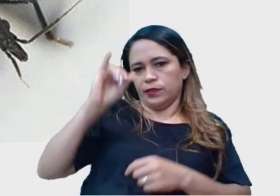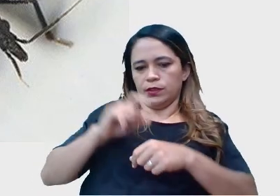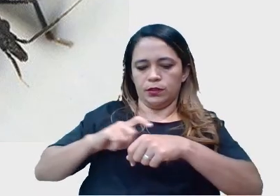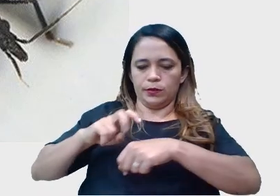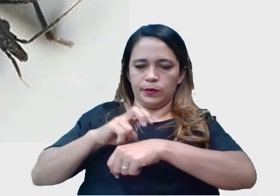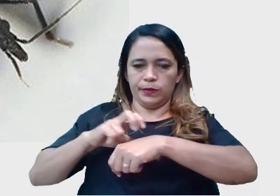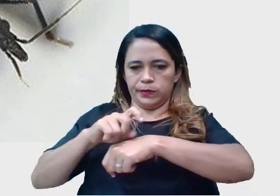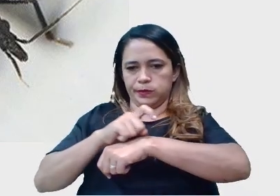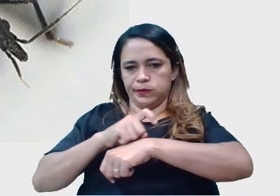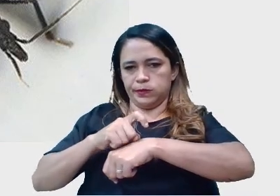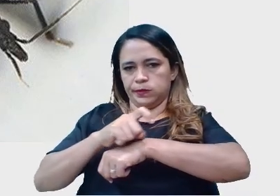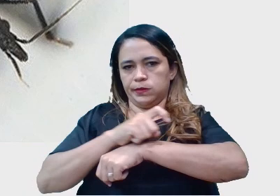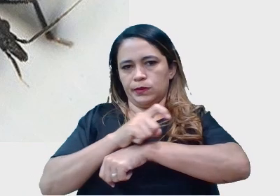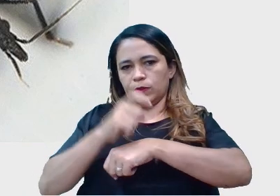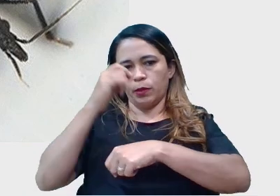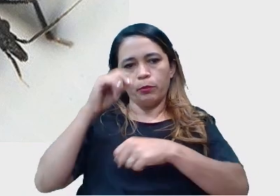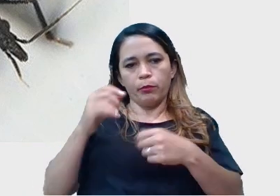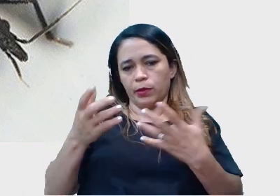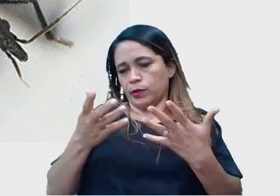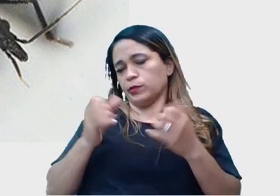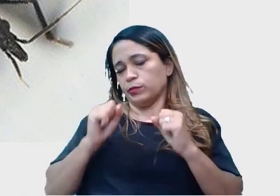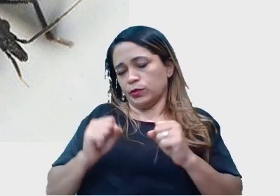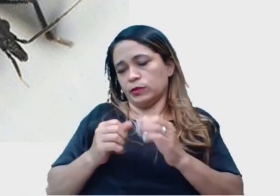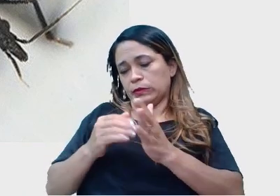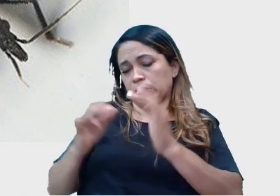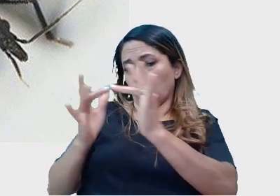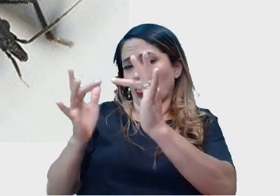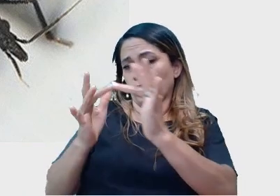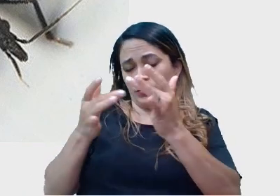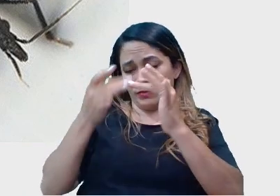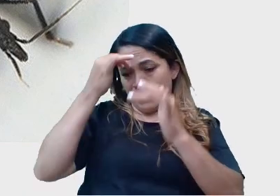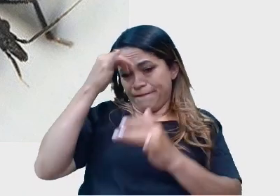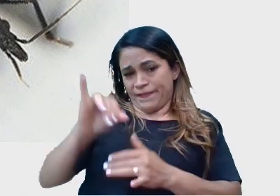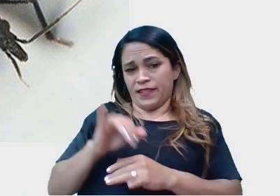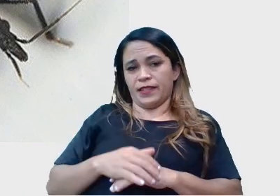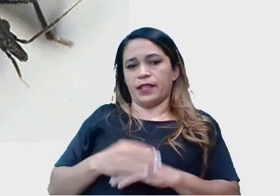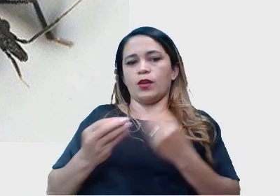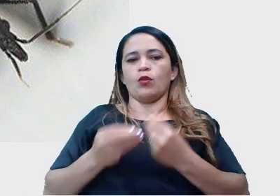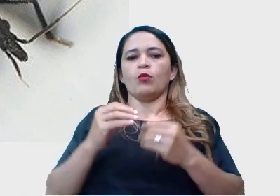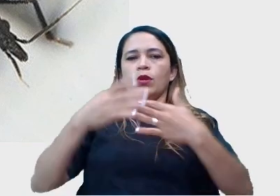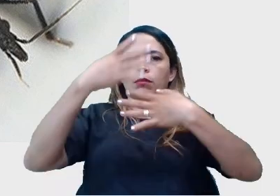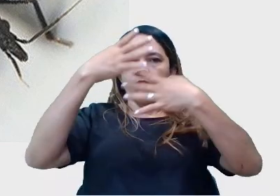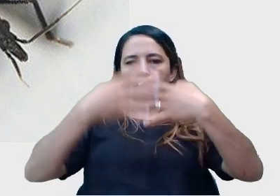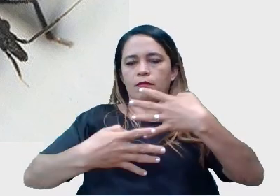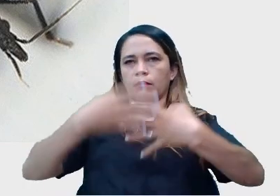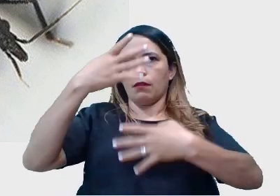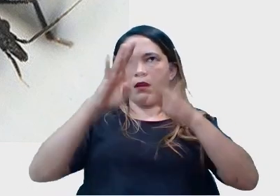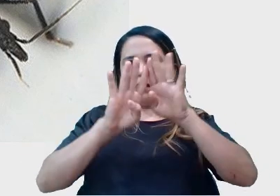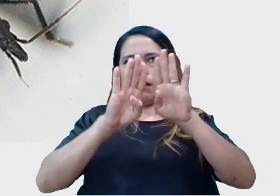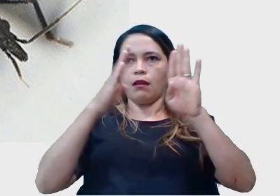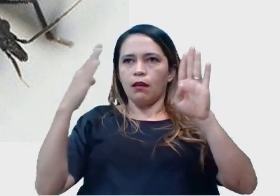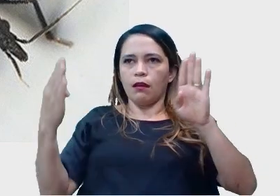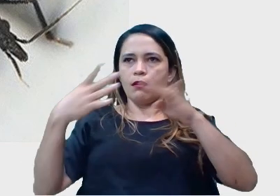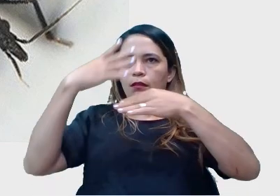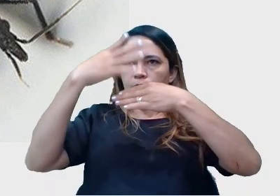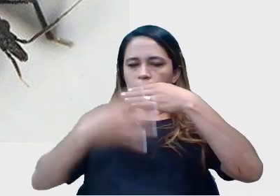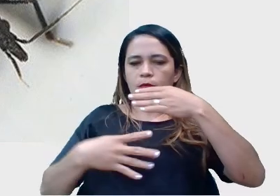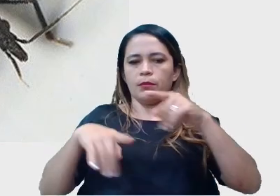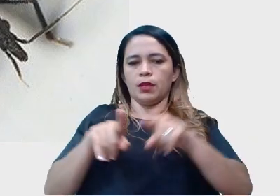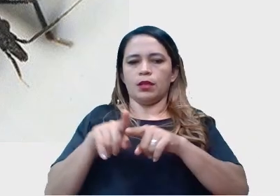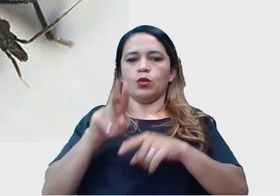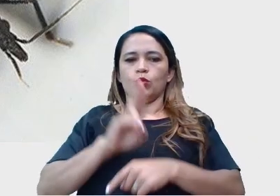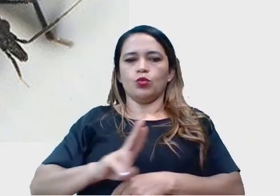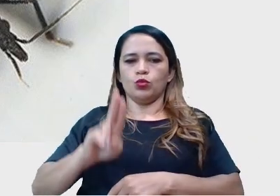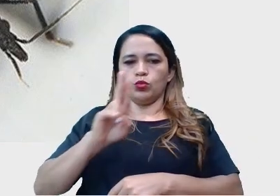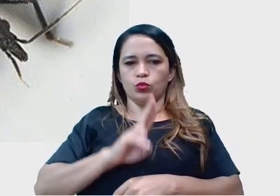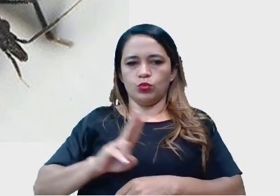transmitir o protozoário, o que a gente puder fazer para evitar o contato com o barbeiro é bom. Então, o uso de telas também, portas e janelas. O uso